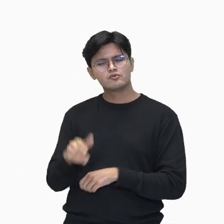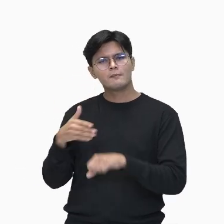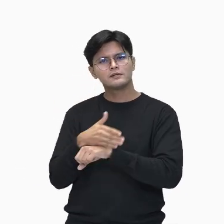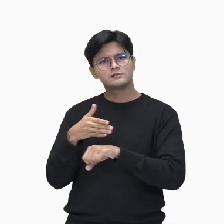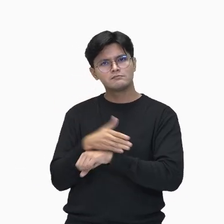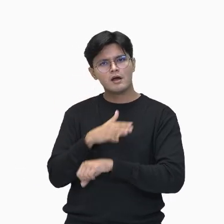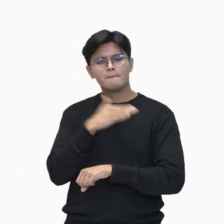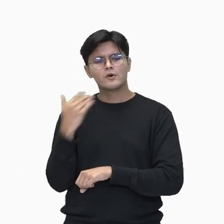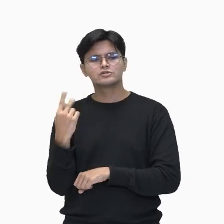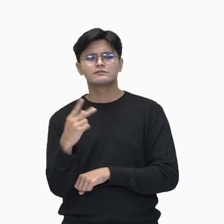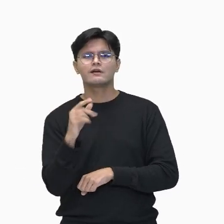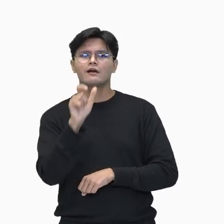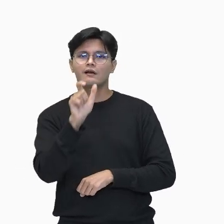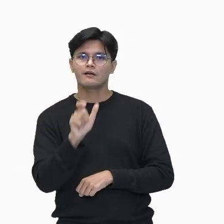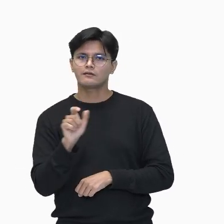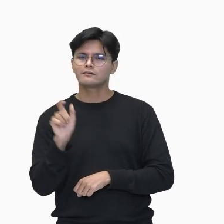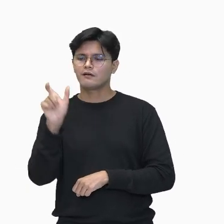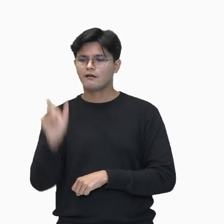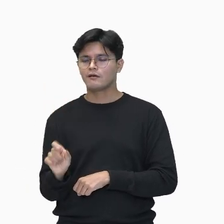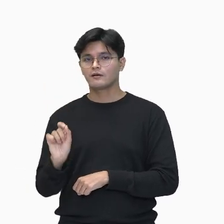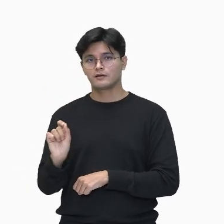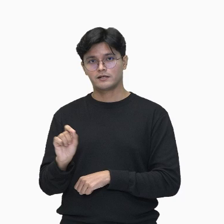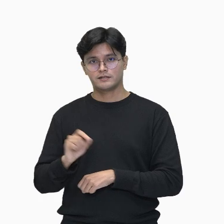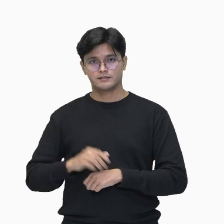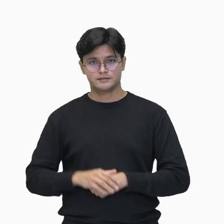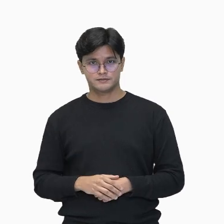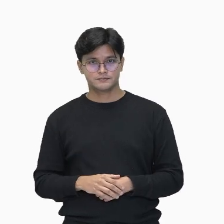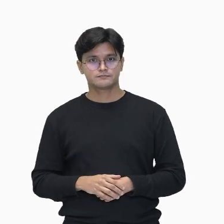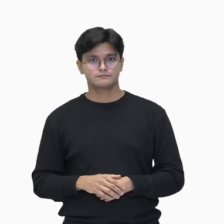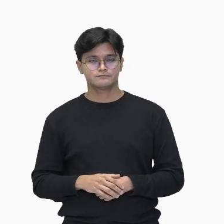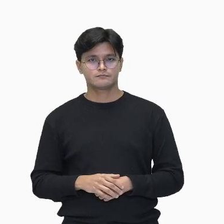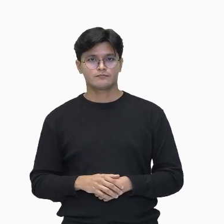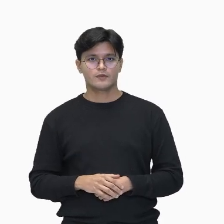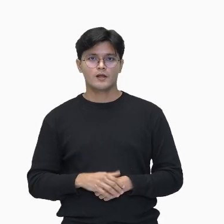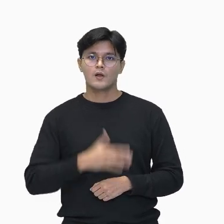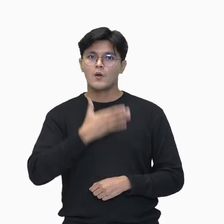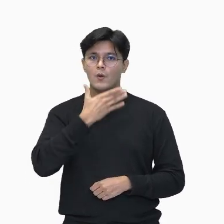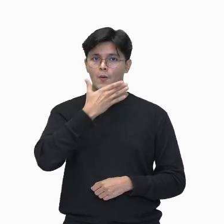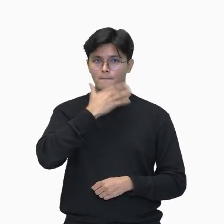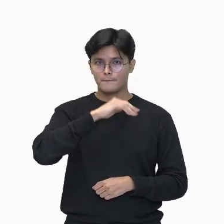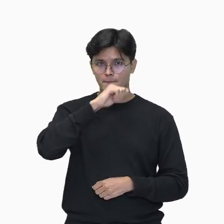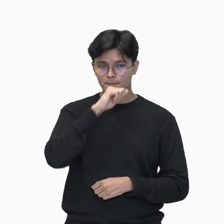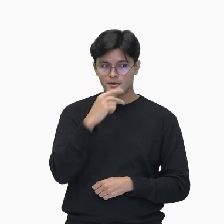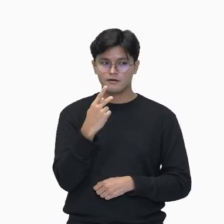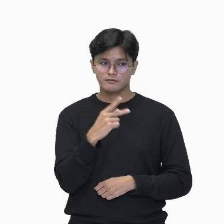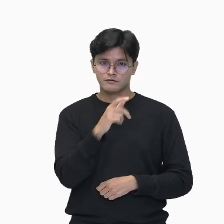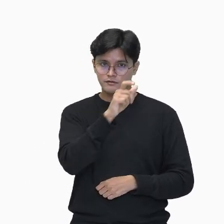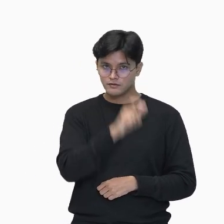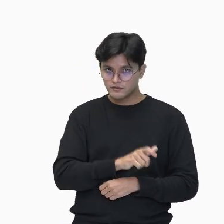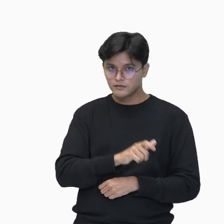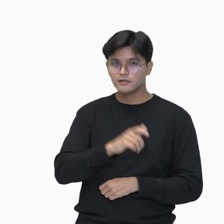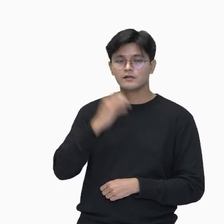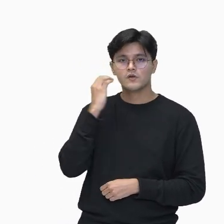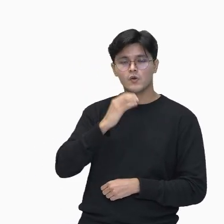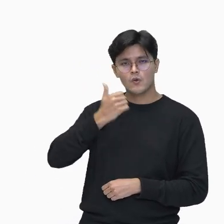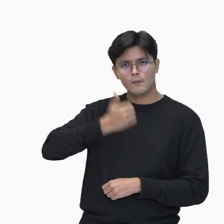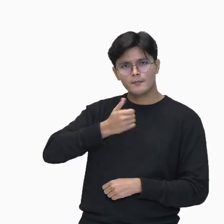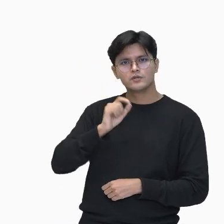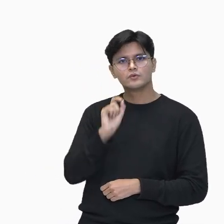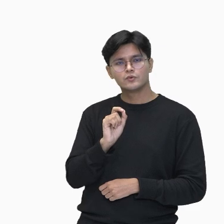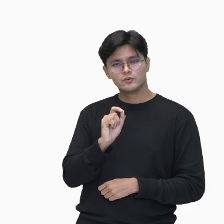e que o que seu pai né o seu pai é o Dom Afonso IV pai de Dom Pedro